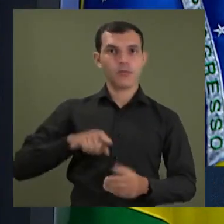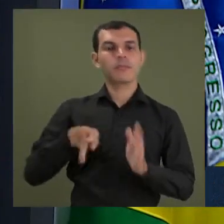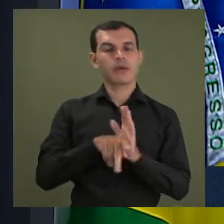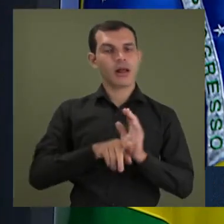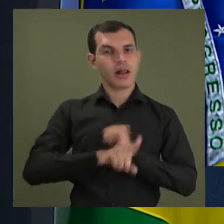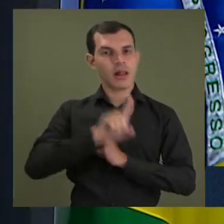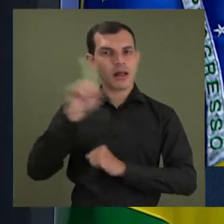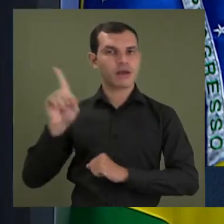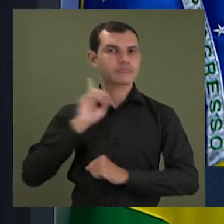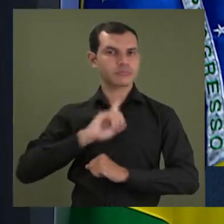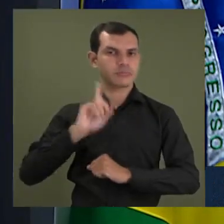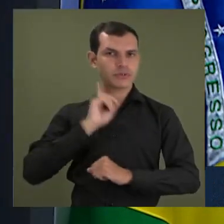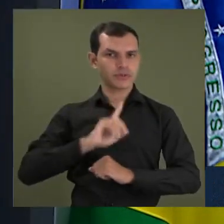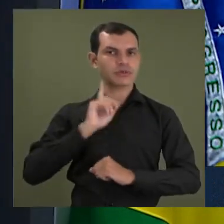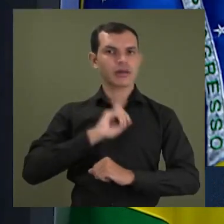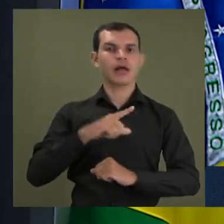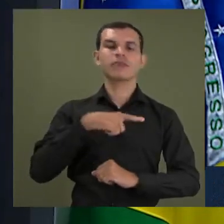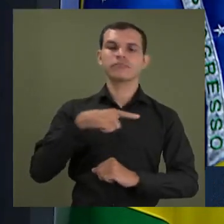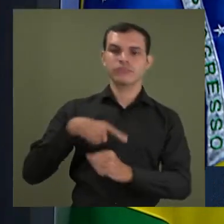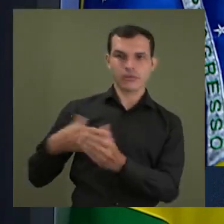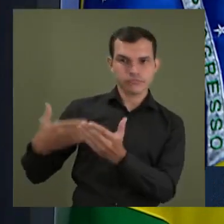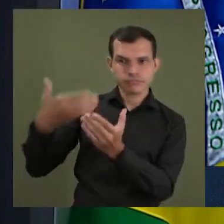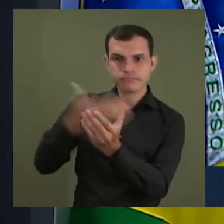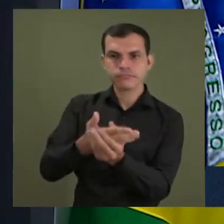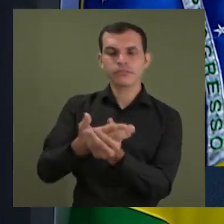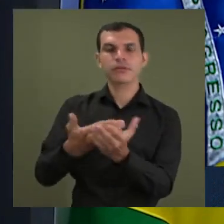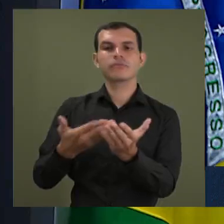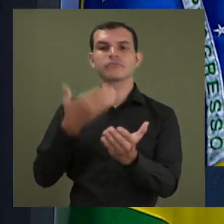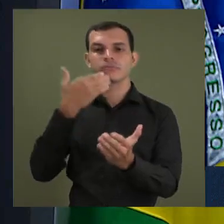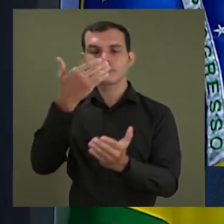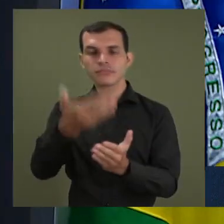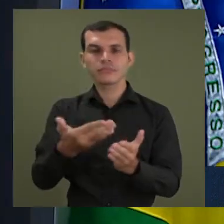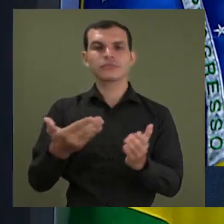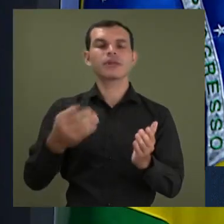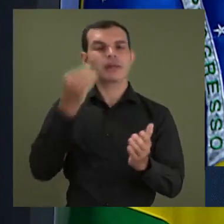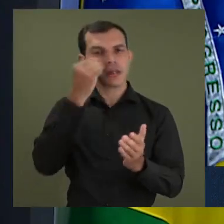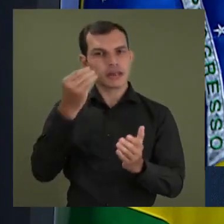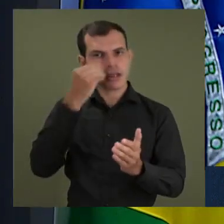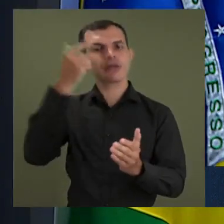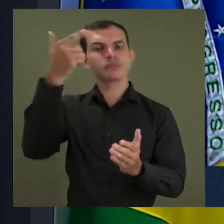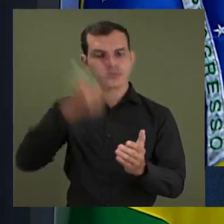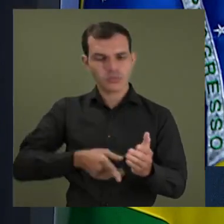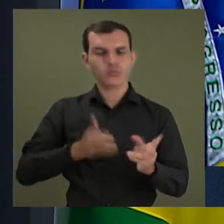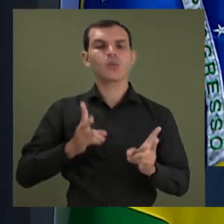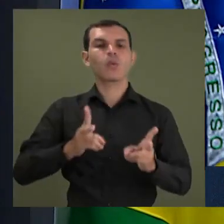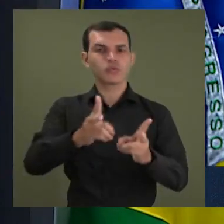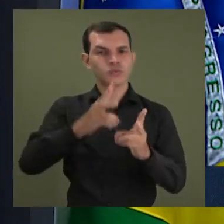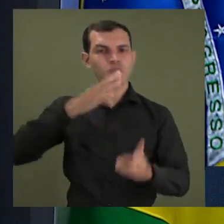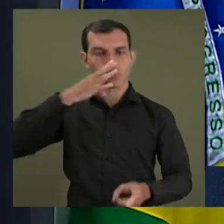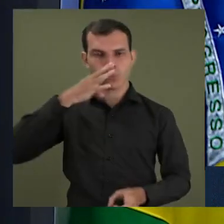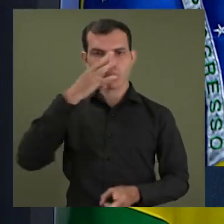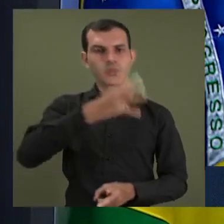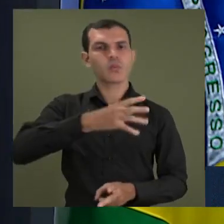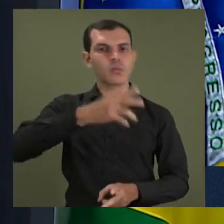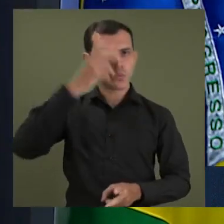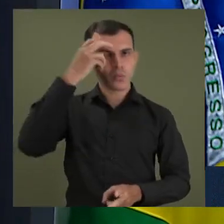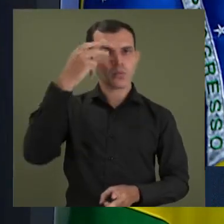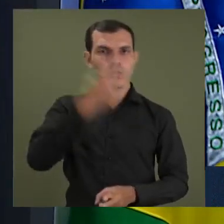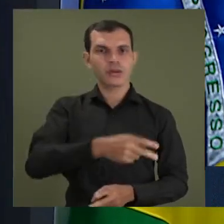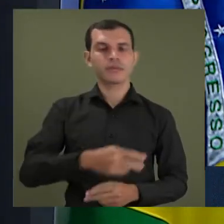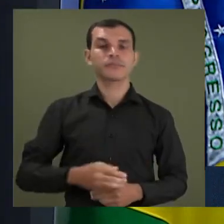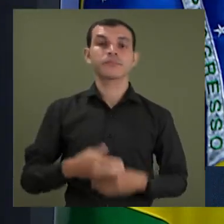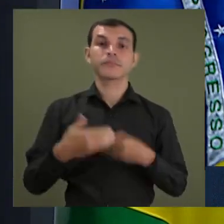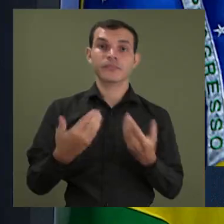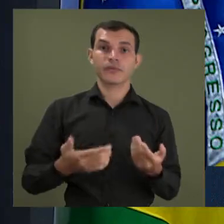imediatamente com recurso perante ao STJ para restabelecer a condenação. O relator do